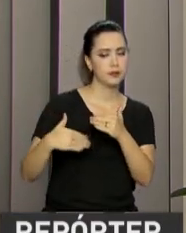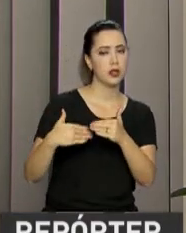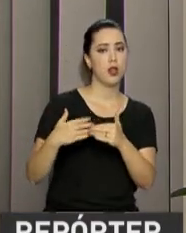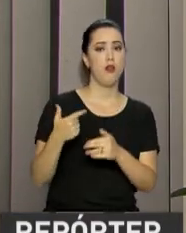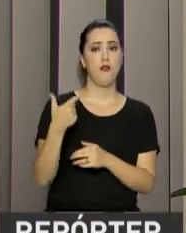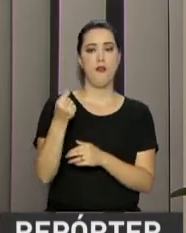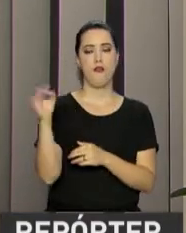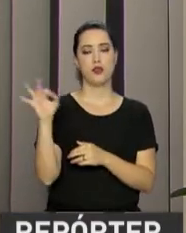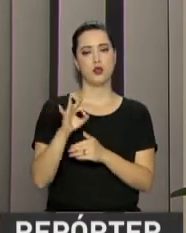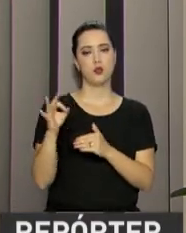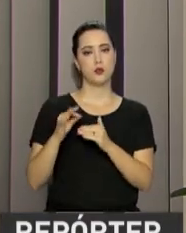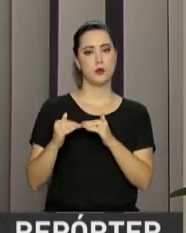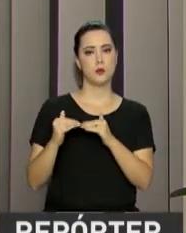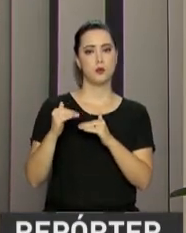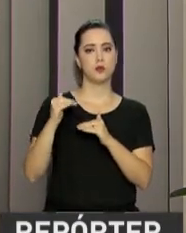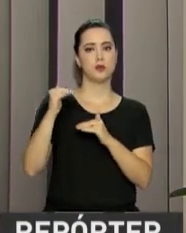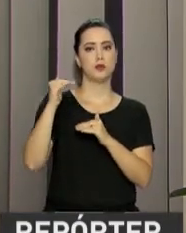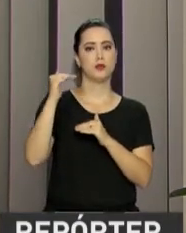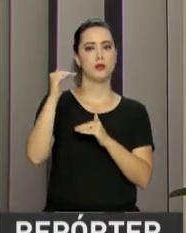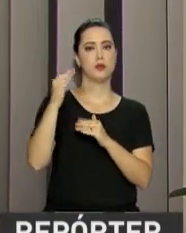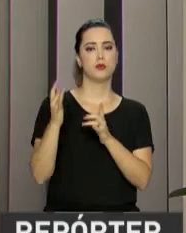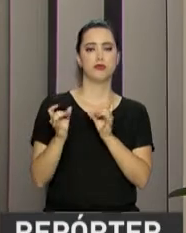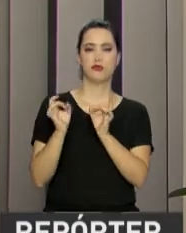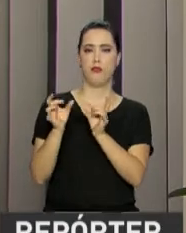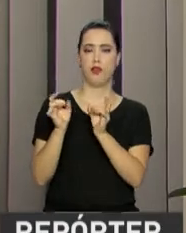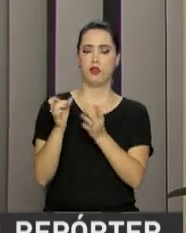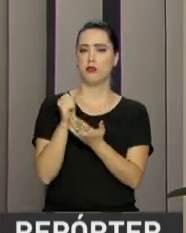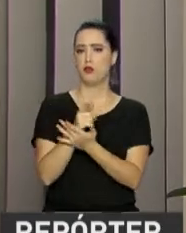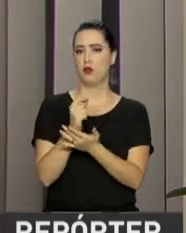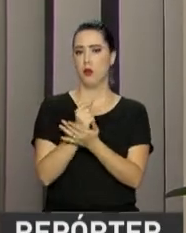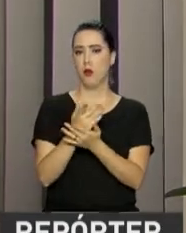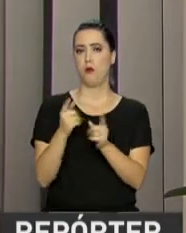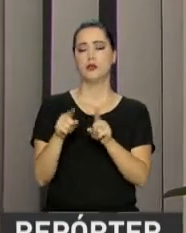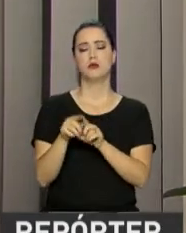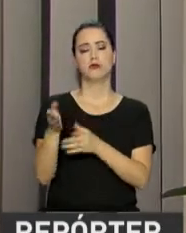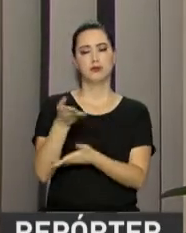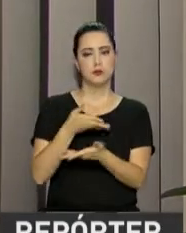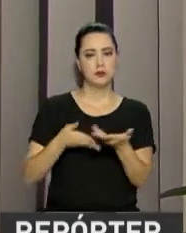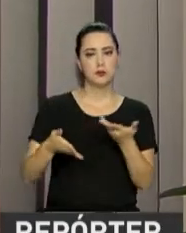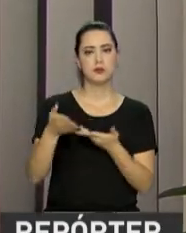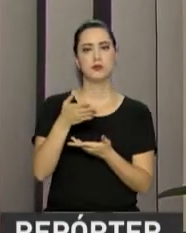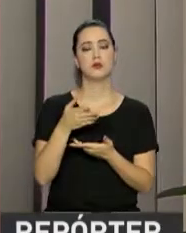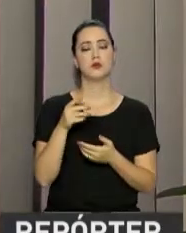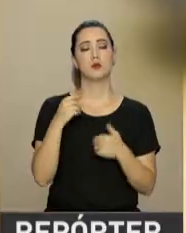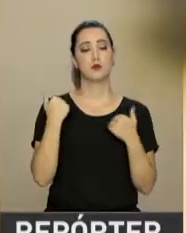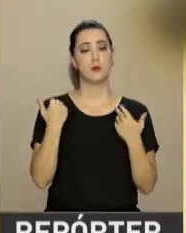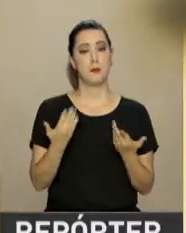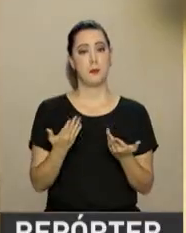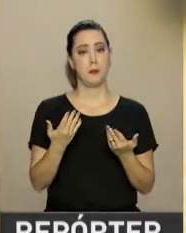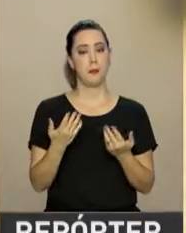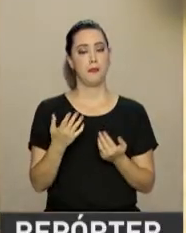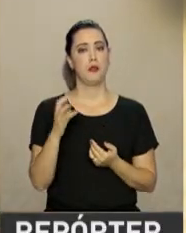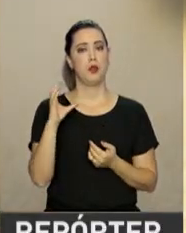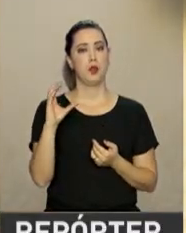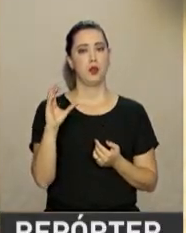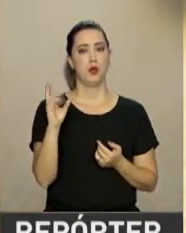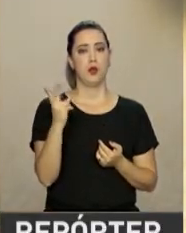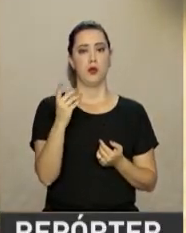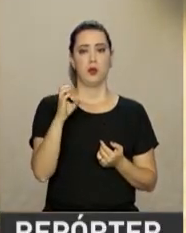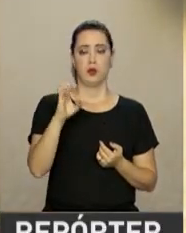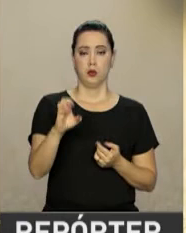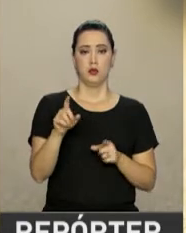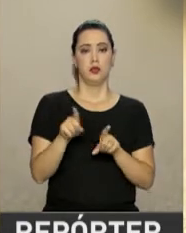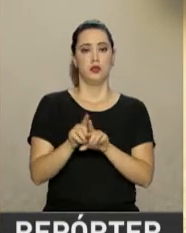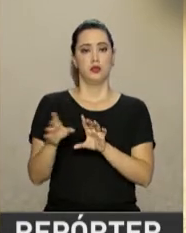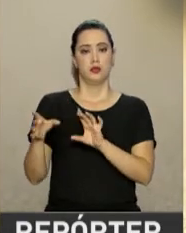20% no fluxo bilateral com o crescimento de exportações dos dois lados o chile integra a aliança